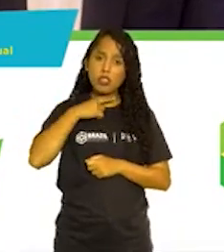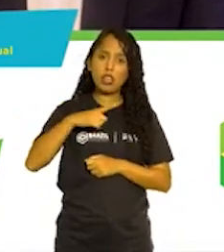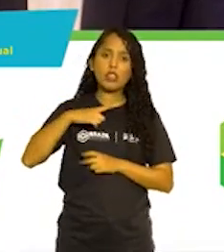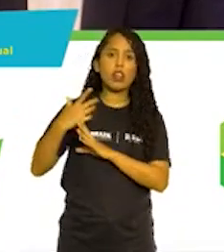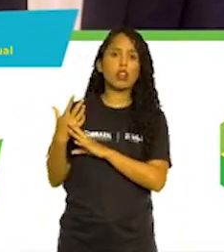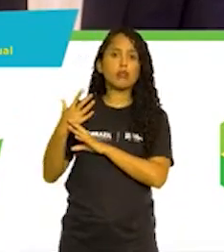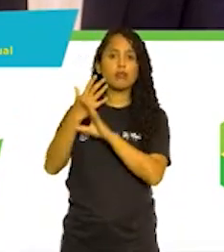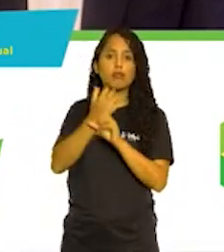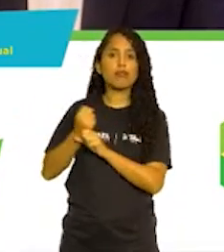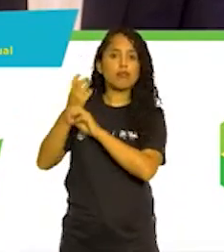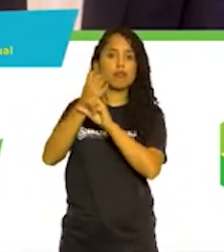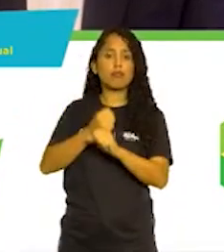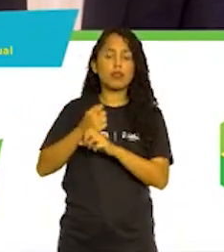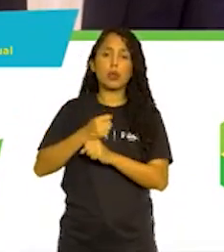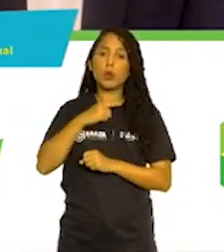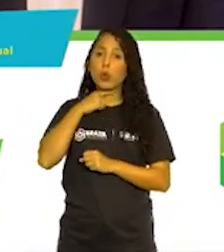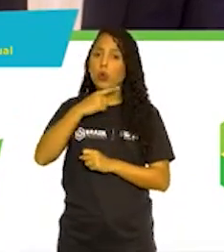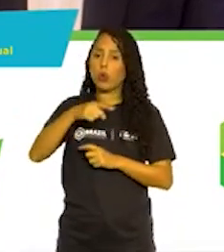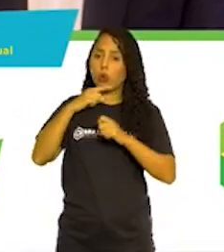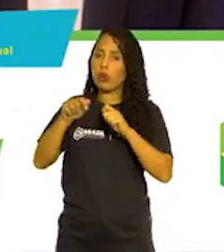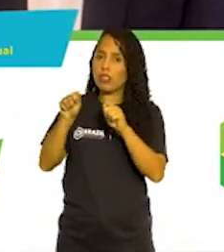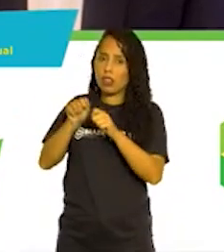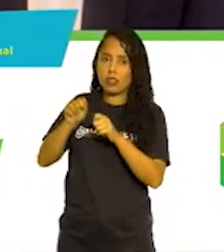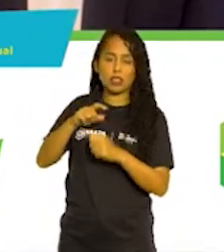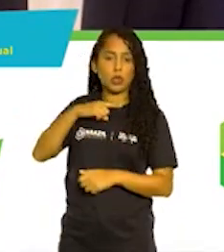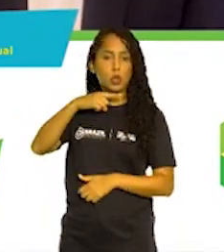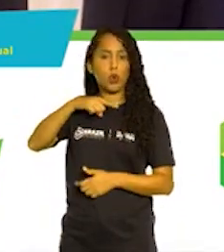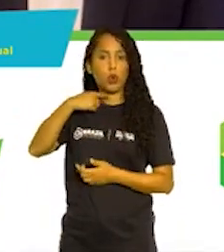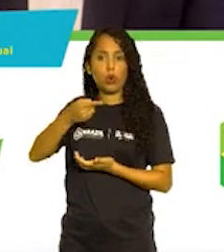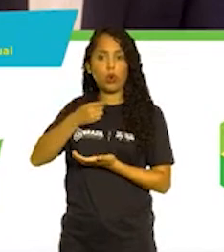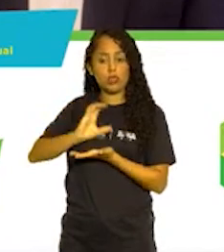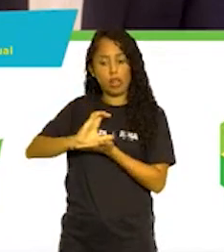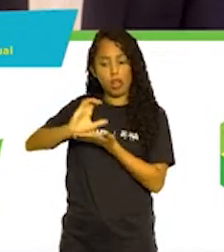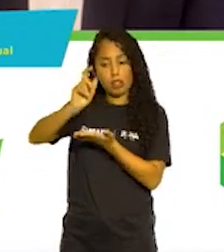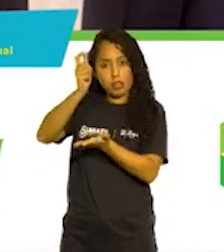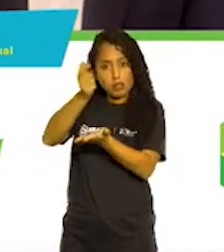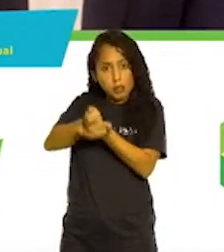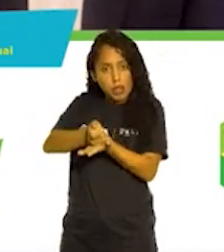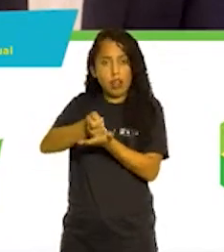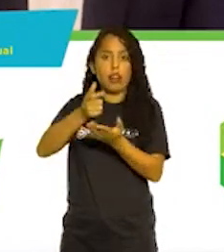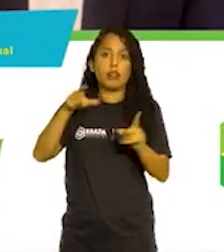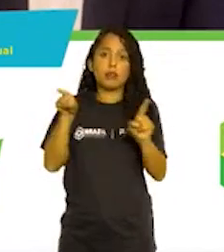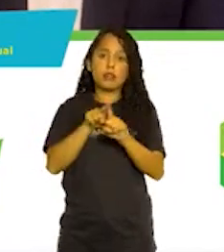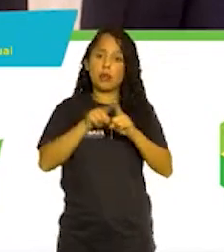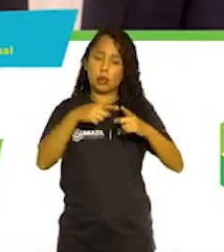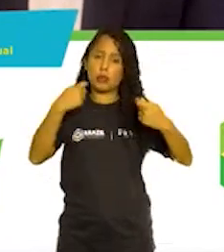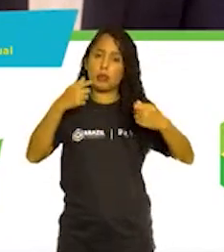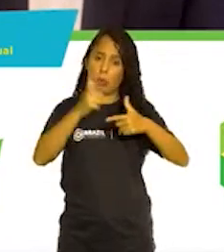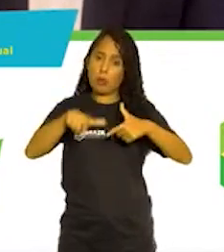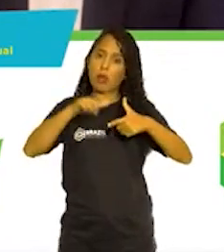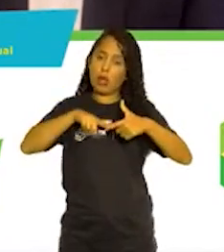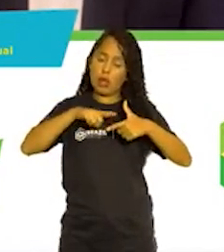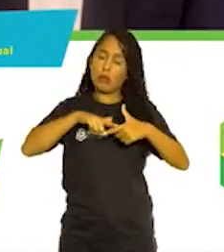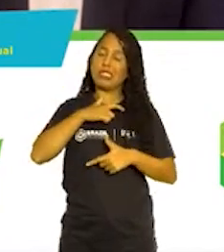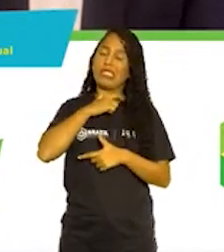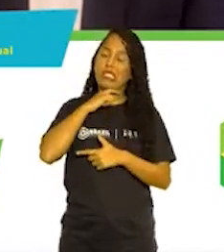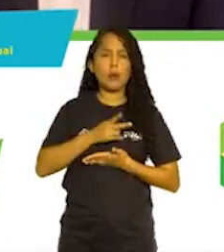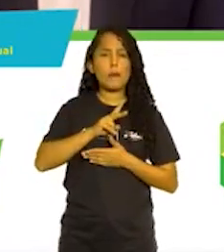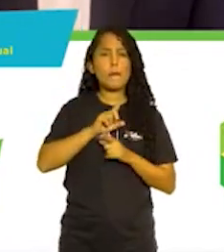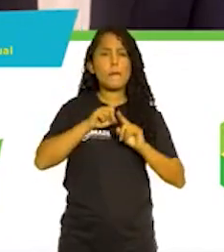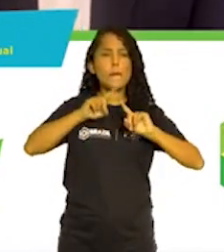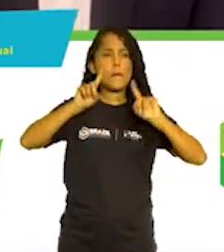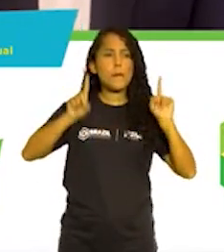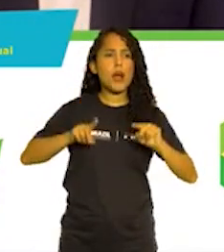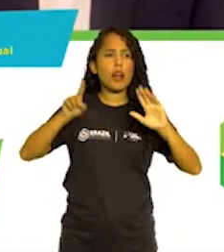que não é passível de execução. Então, esse é um problema grave, mas a gente precisa resolver e os dois lados vão ter que abrir um pouco enfim, a